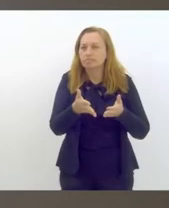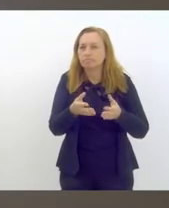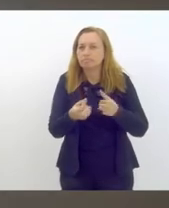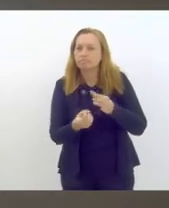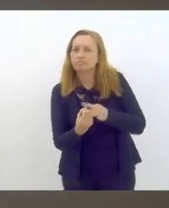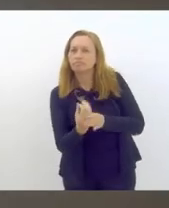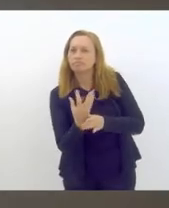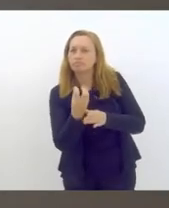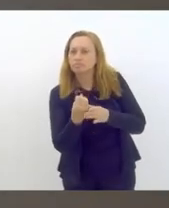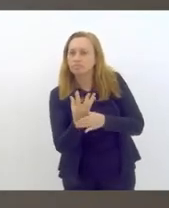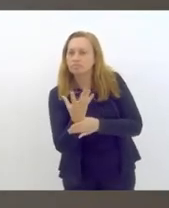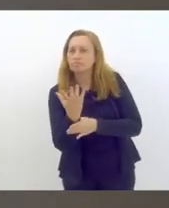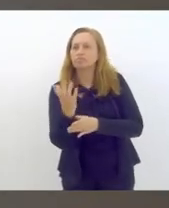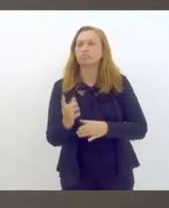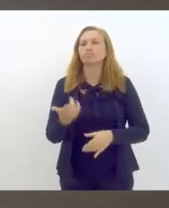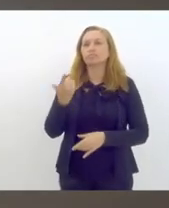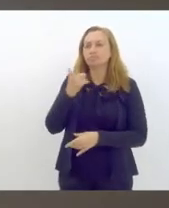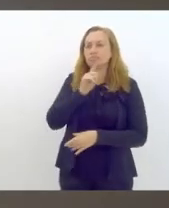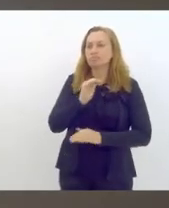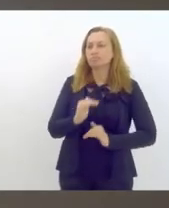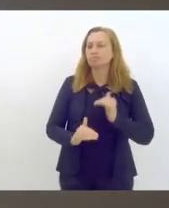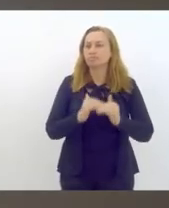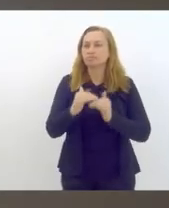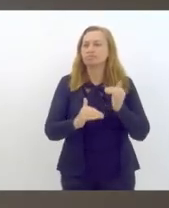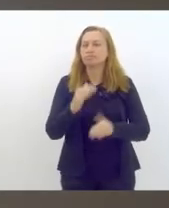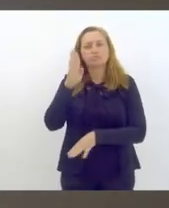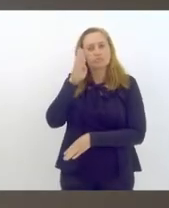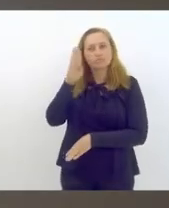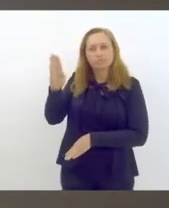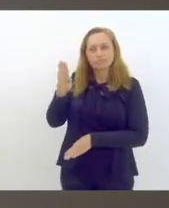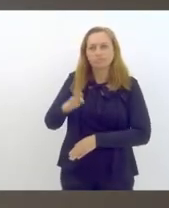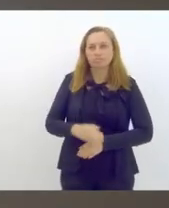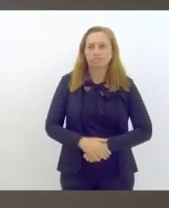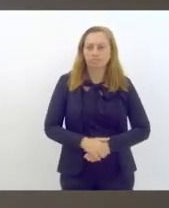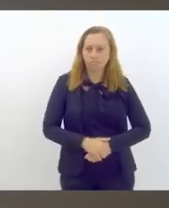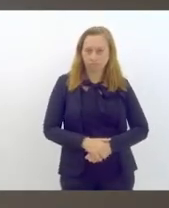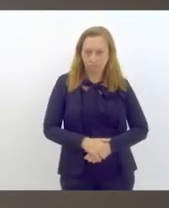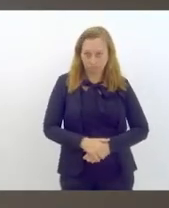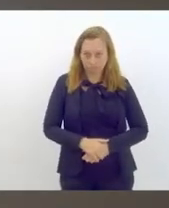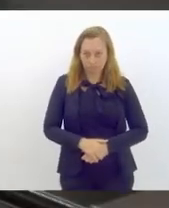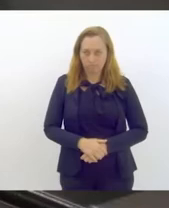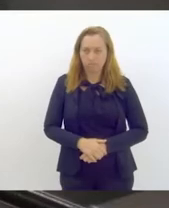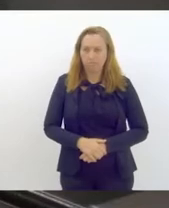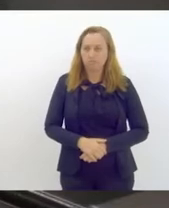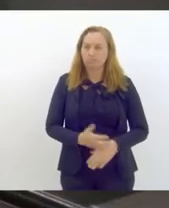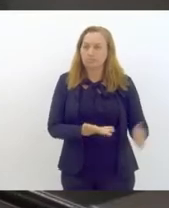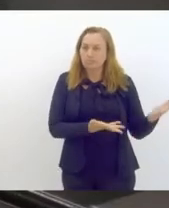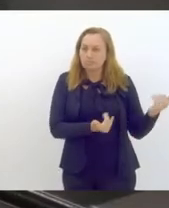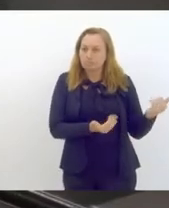ações de plantio, e a gente consegue envolver principalmente as gerações mais jovens, o que